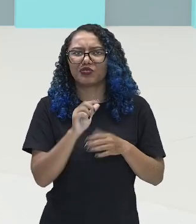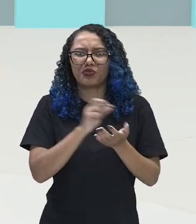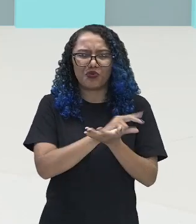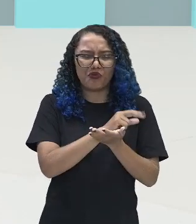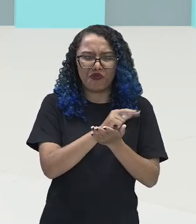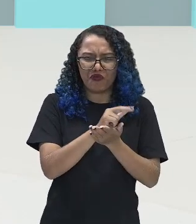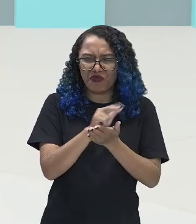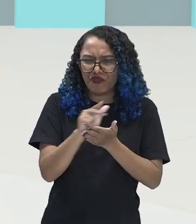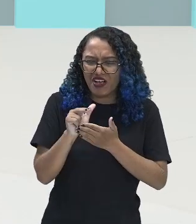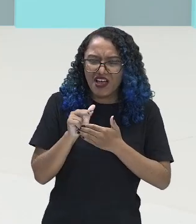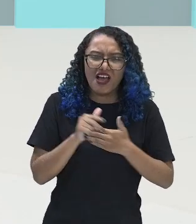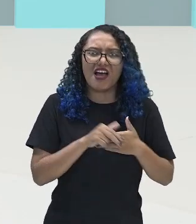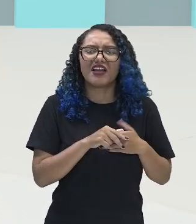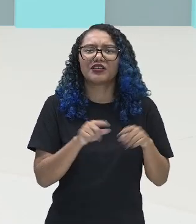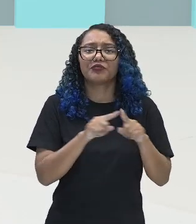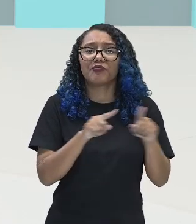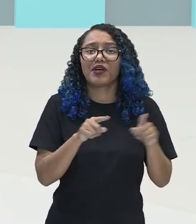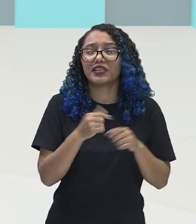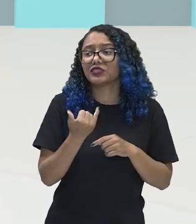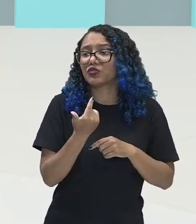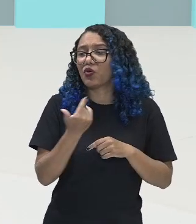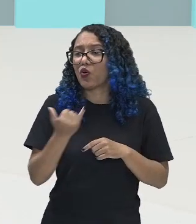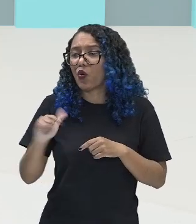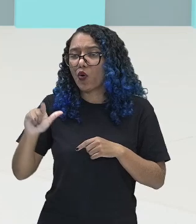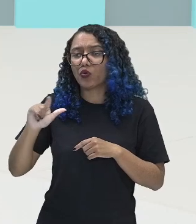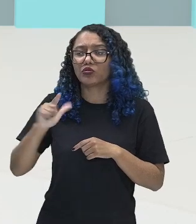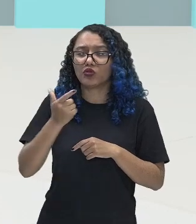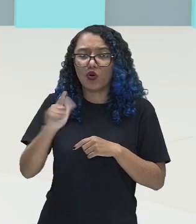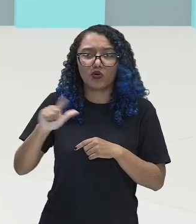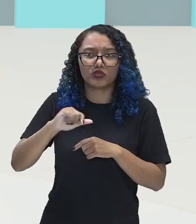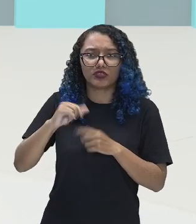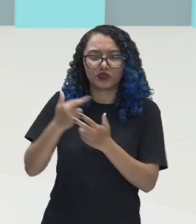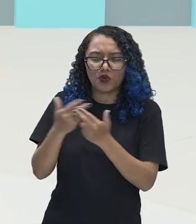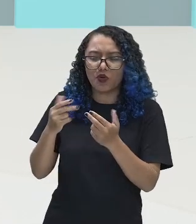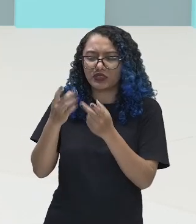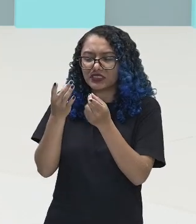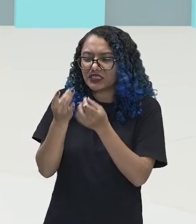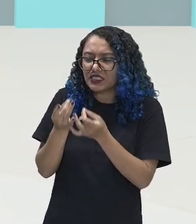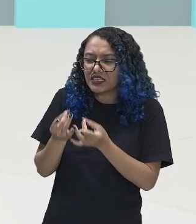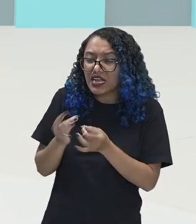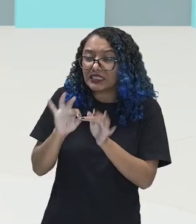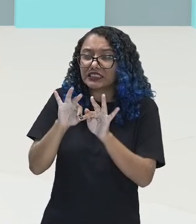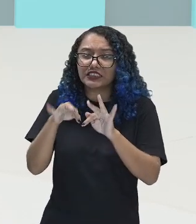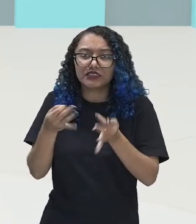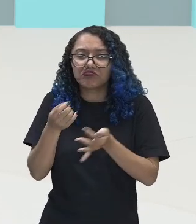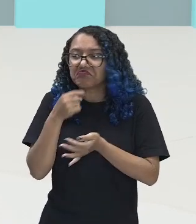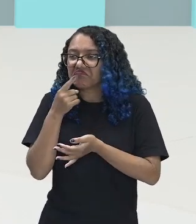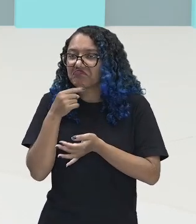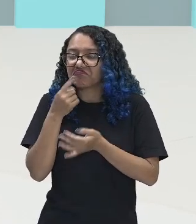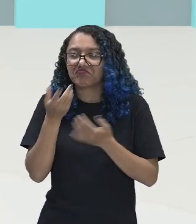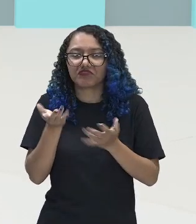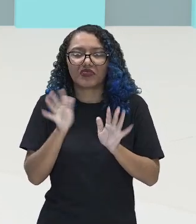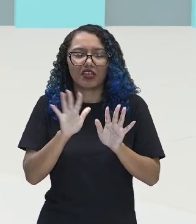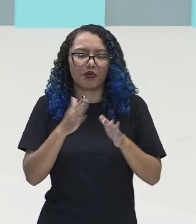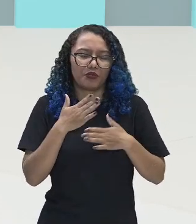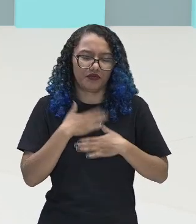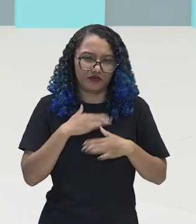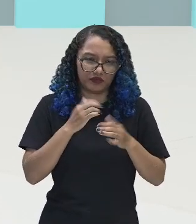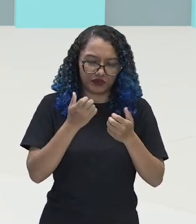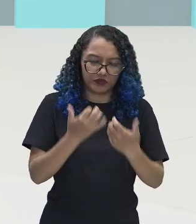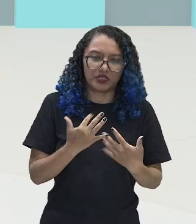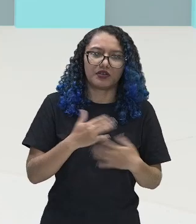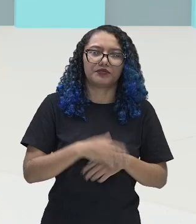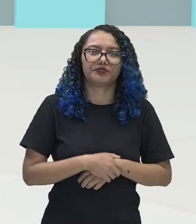mais minuciosas que existem no mundo. Mas a gente já vai voltar à análise desse texto, vamos só continuar. E tocamos